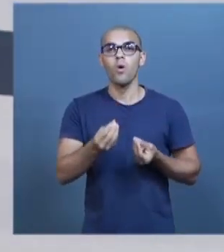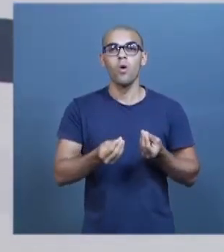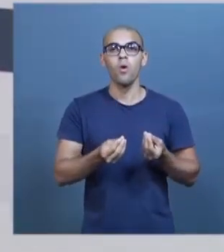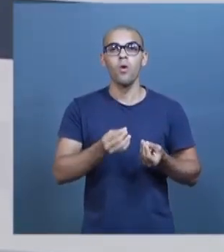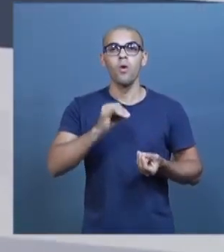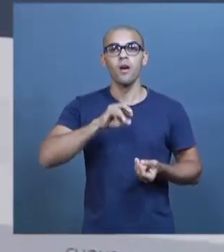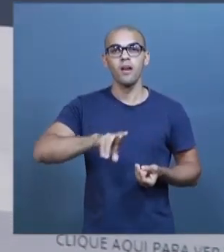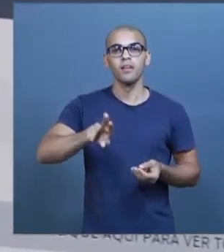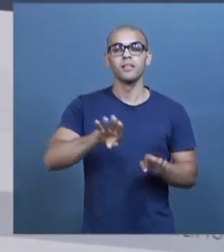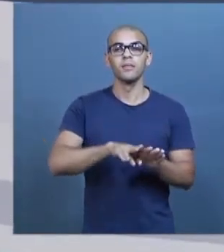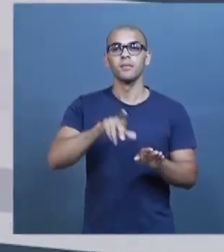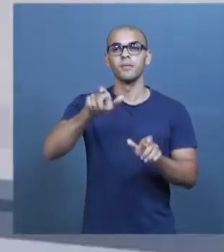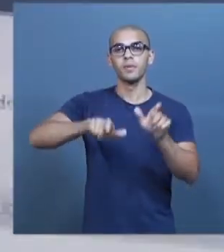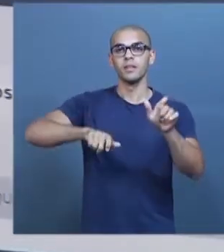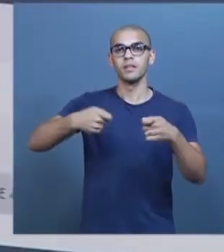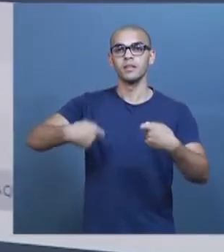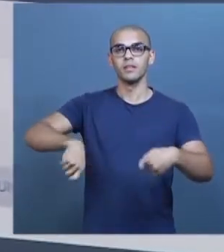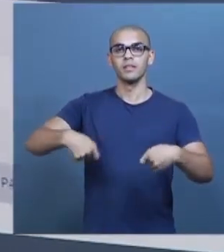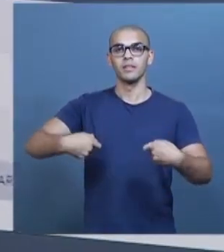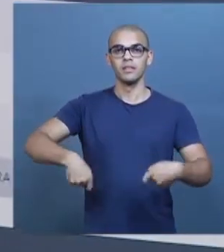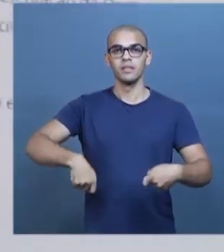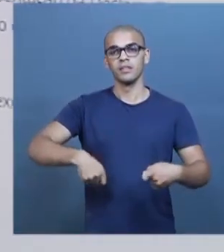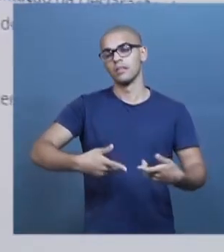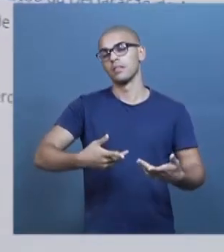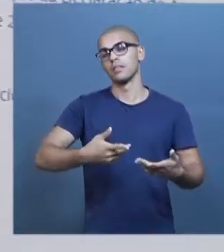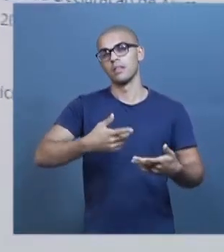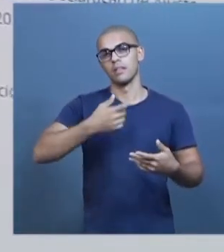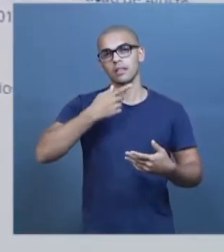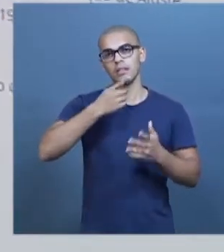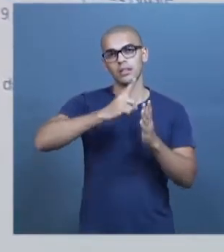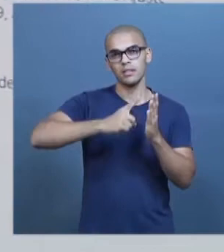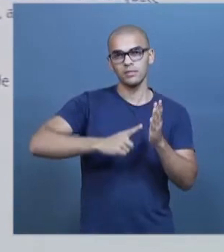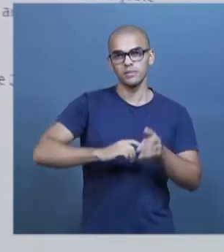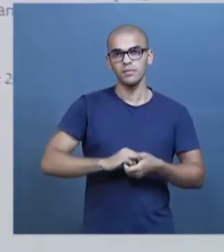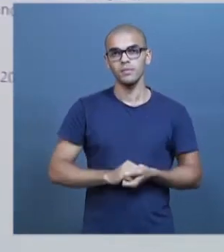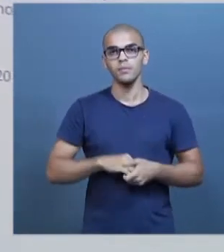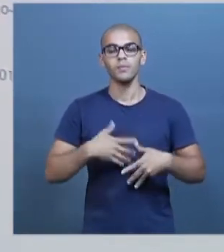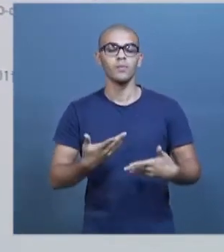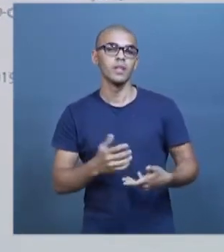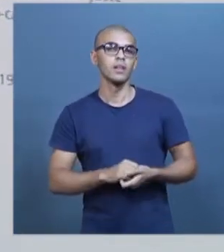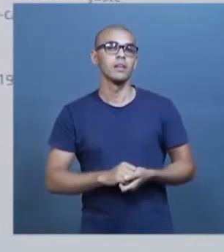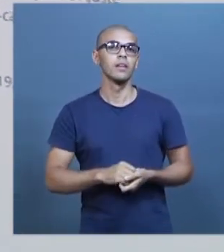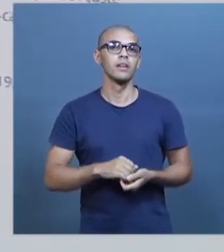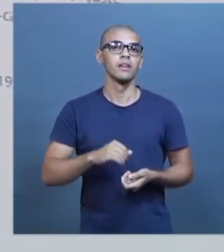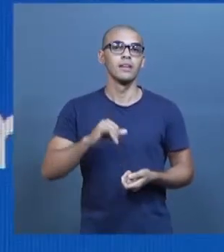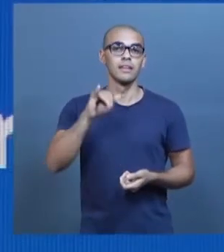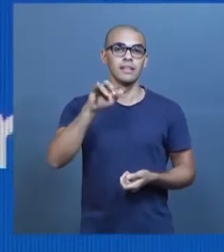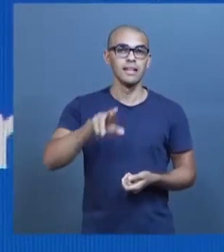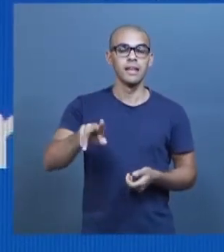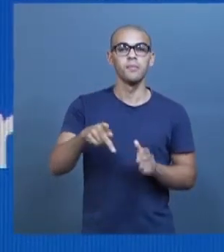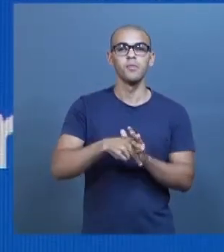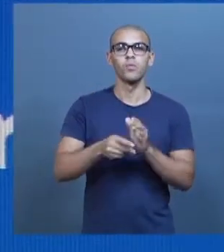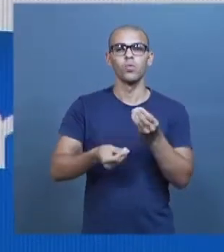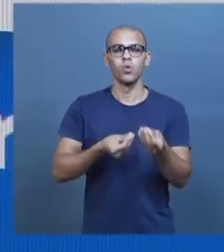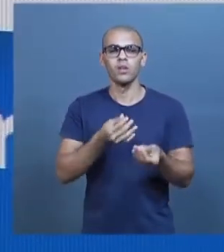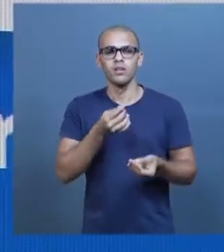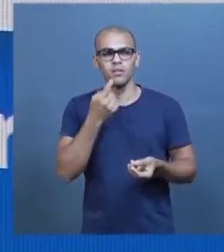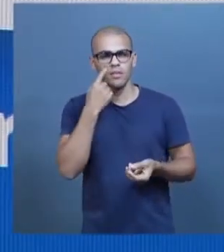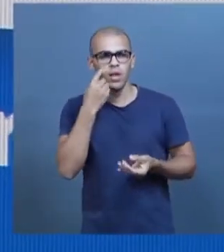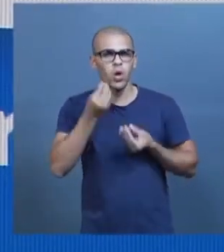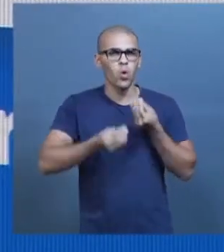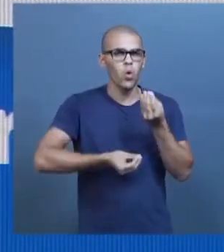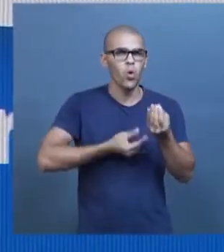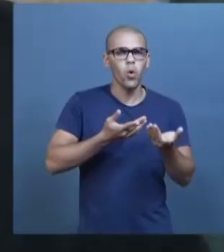Imposto de renda, o IR, visa tributar o faturamento da população e acompanhar a evolução de patrimônio. Mas será que todos devem